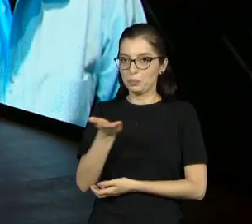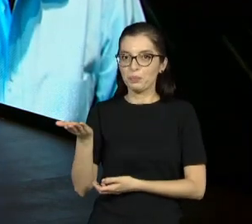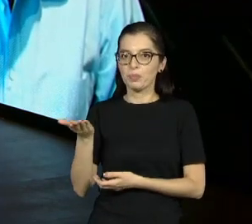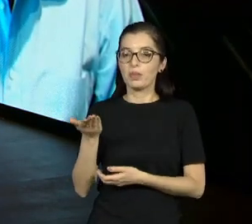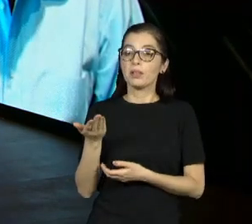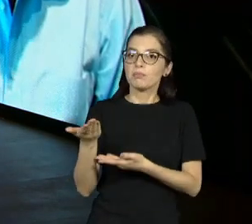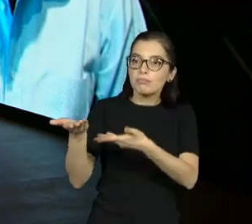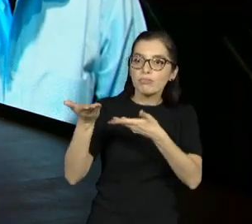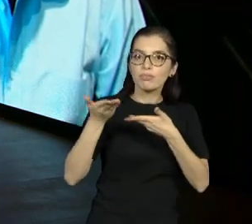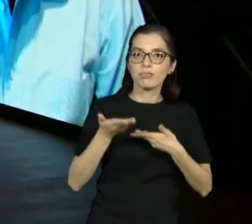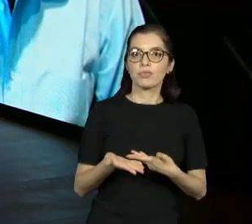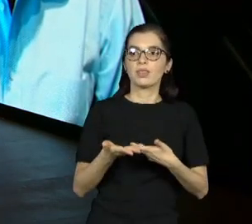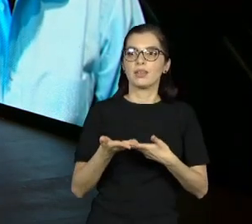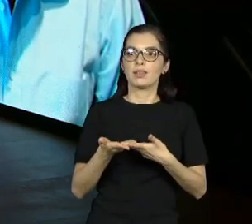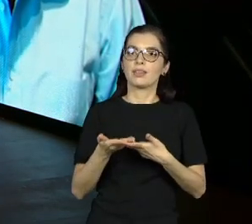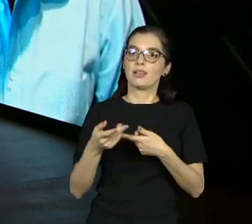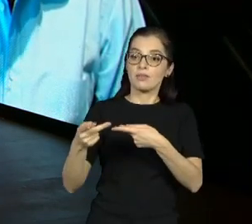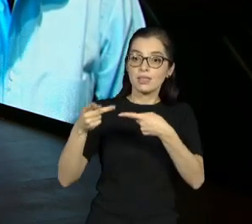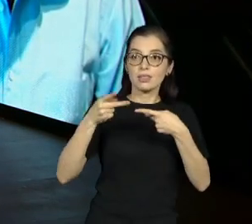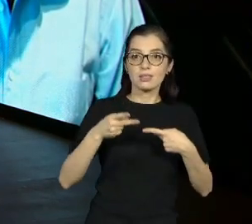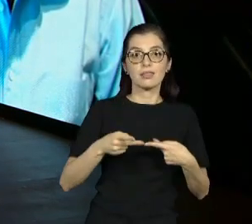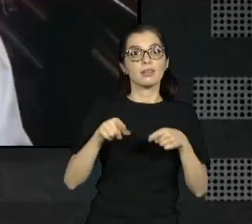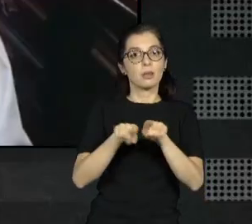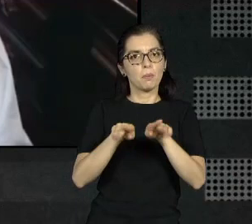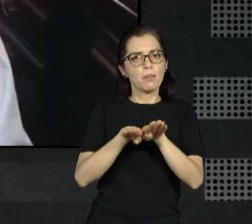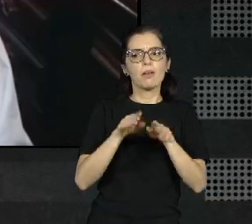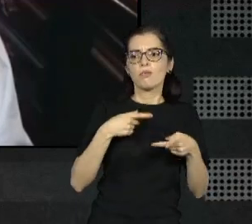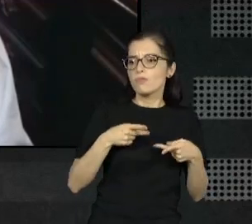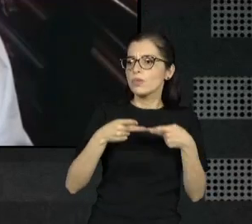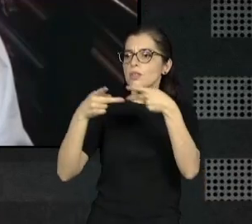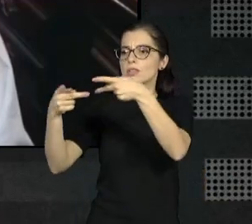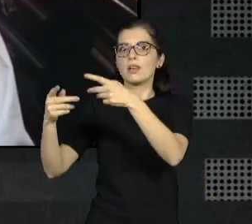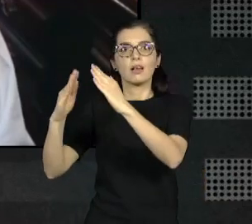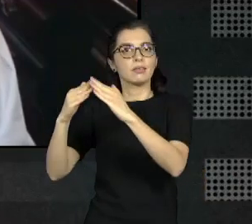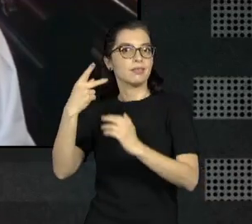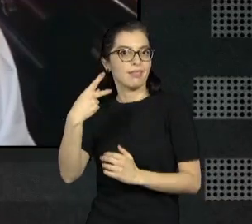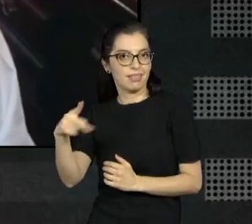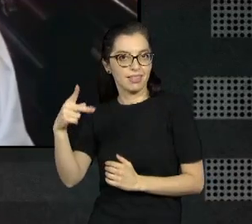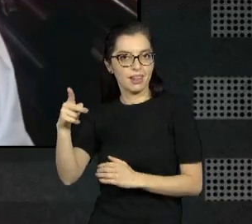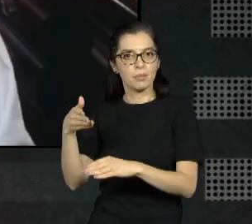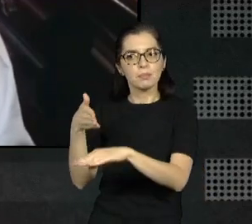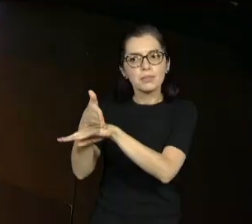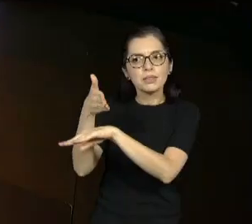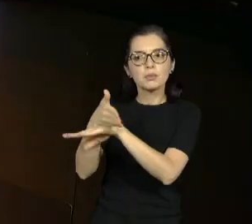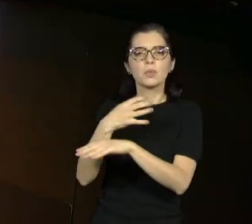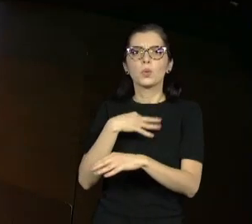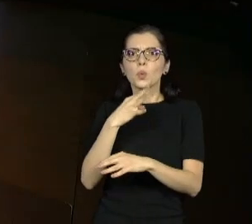visitava o estúdio, eu ia para lá, visitava o Will na casa dele, conhecer a família, tudo.